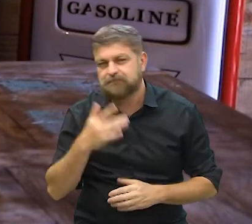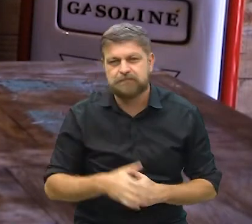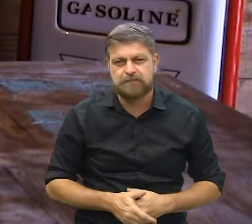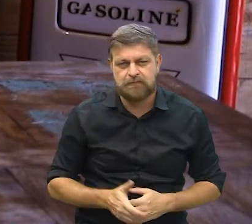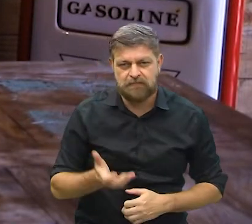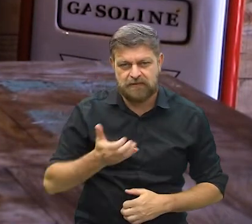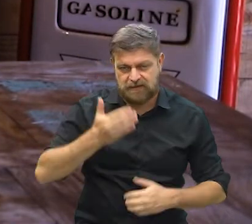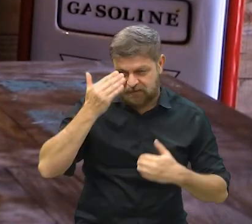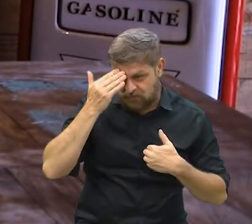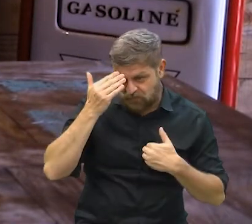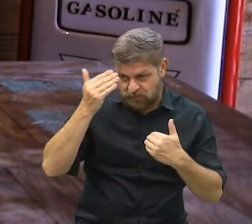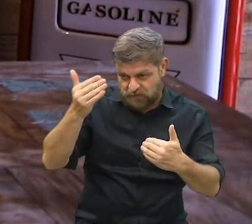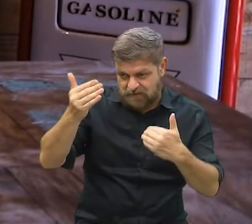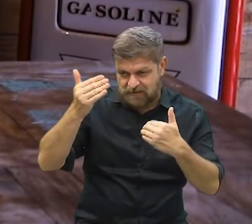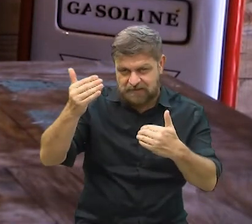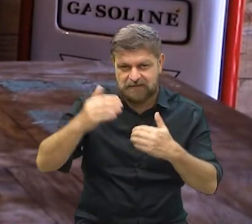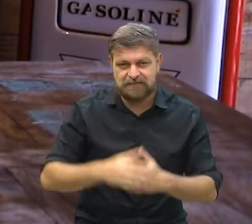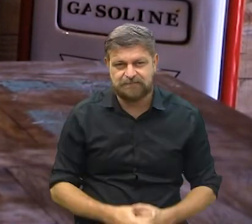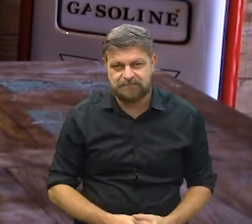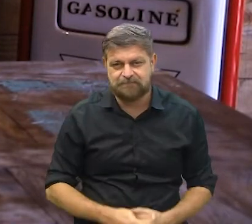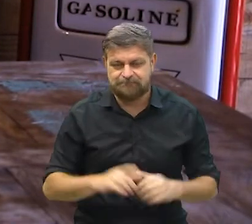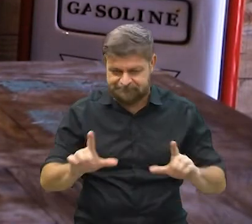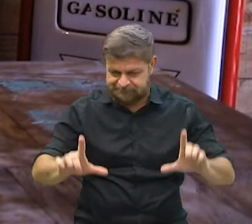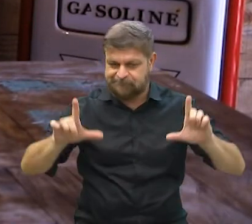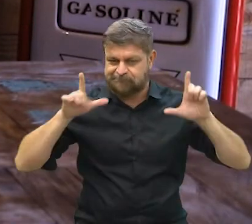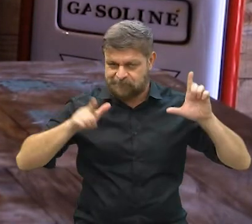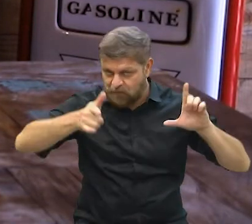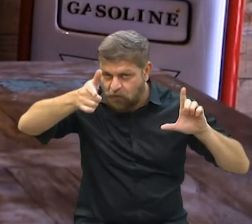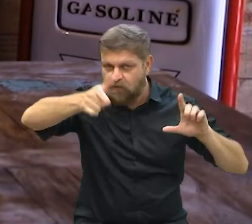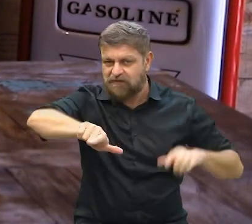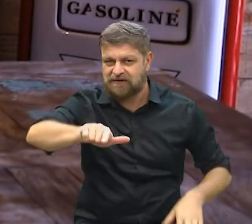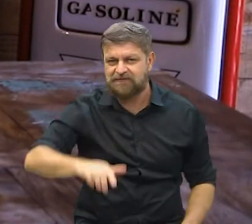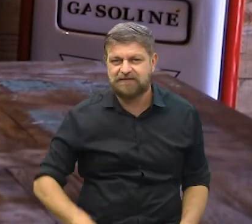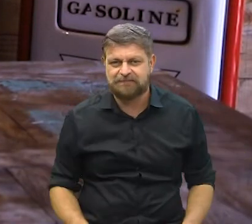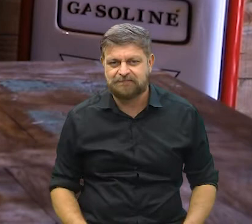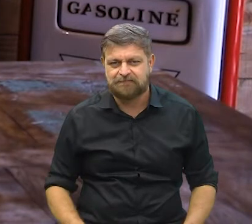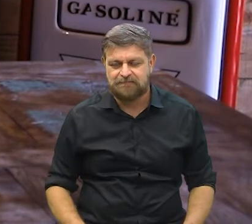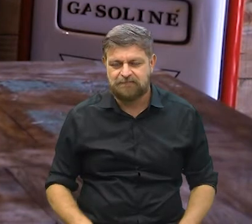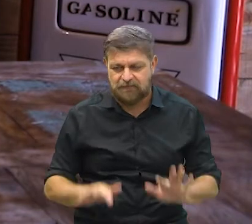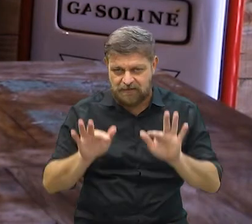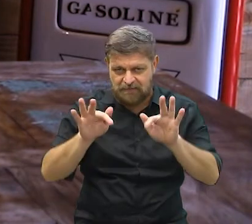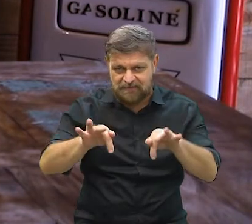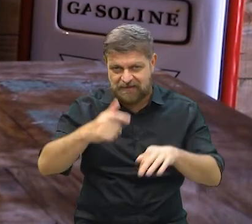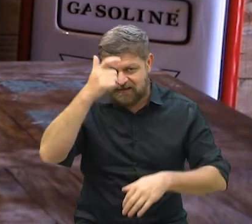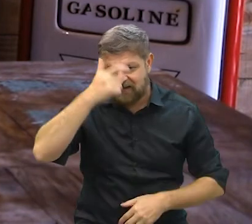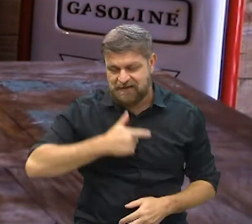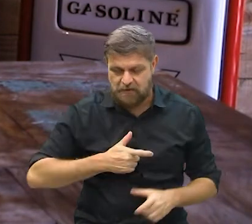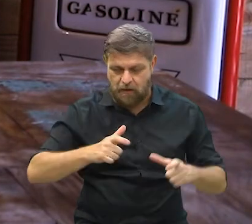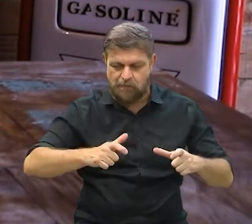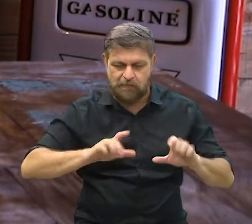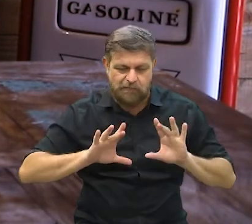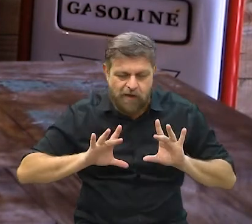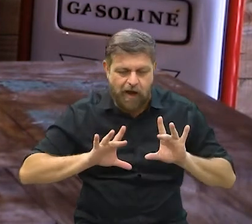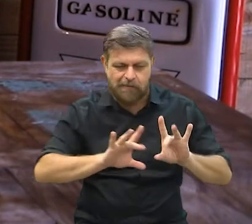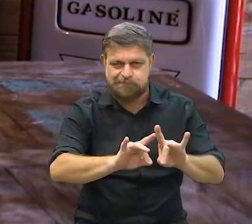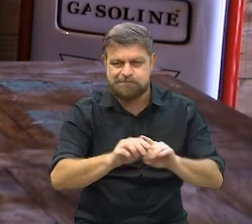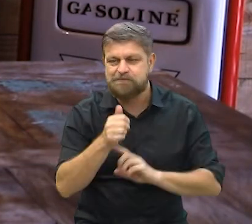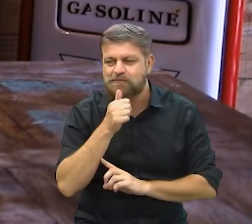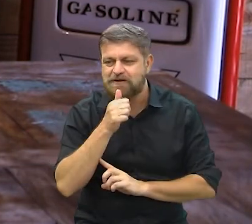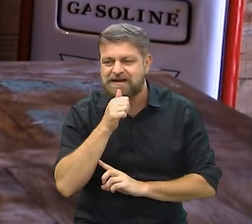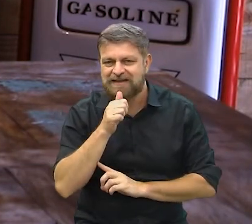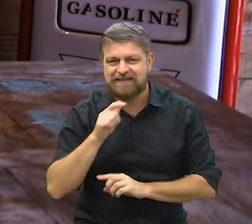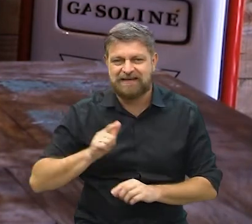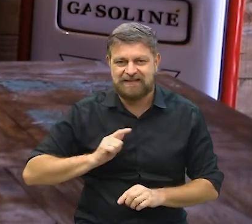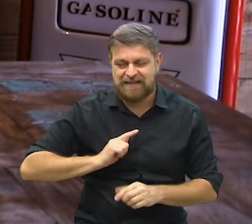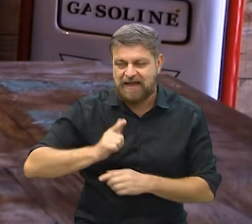quero agradecer então a participação. Ele volta no próximo programa. Então vamos finalizar aqui, que eu ainda tenho esse prato todo aqui, né? E a